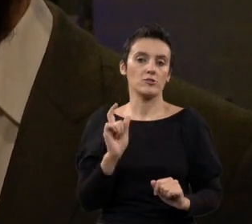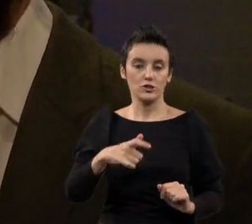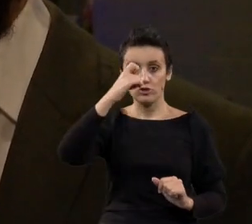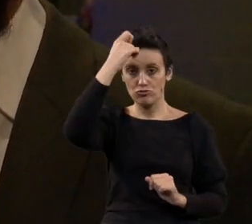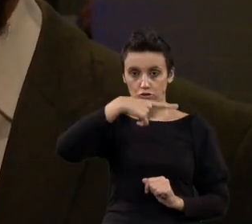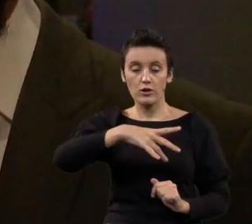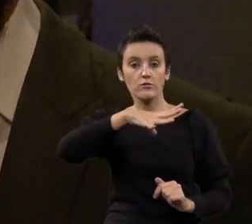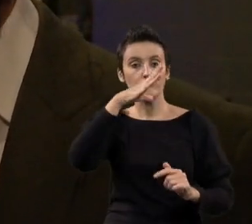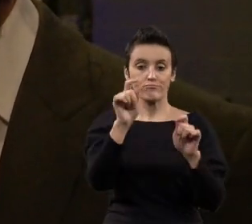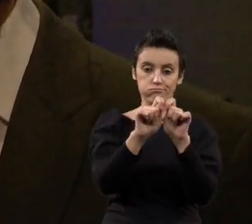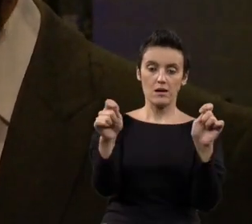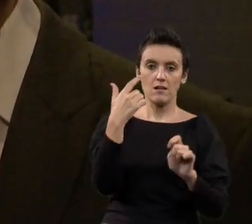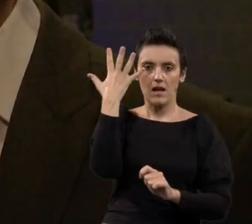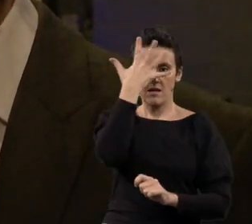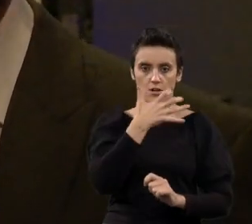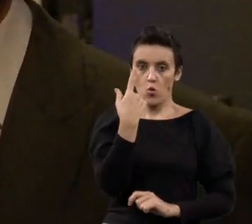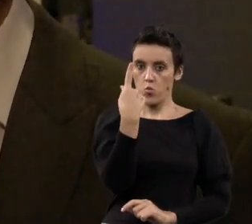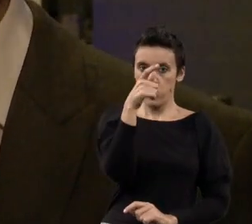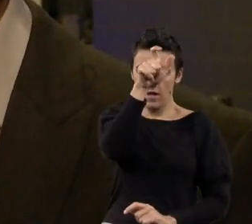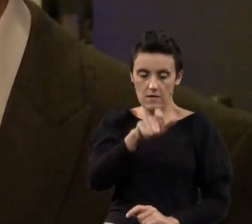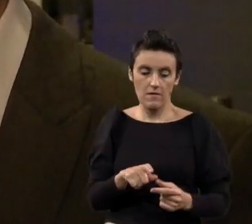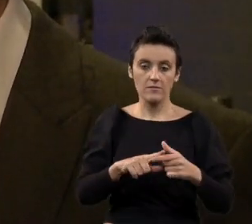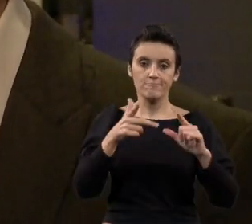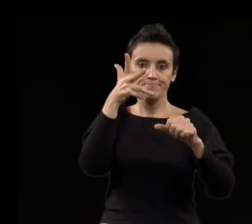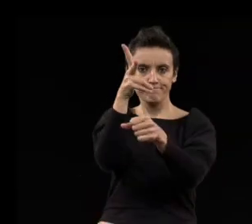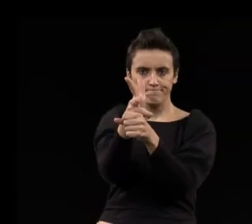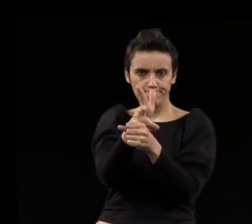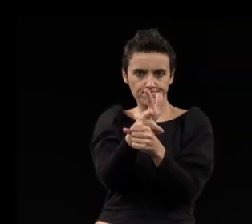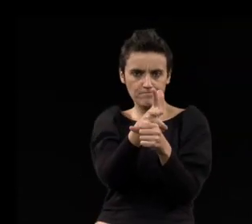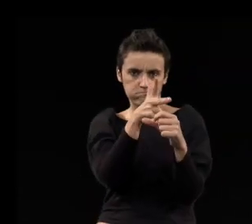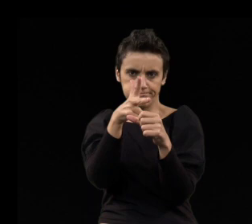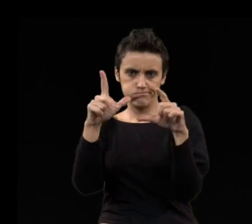ator, num só plano, num só local.